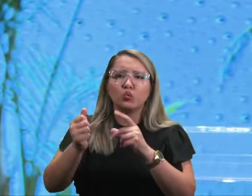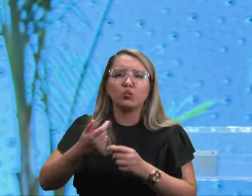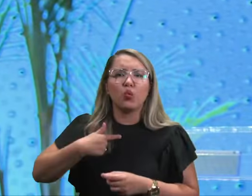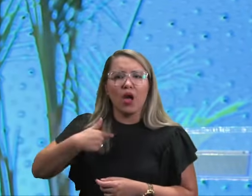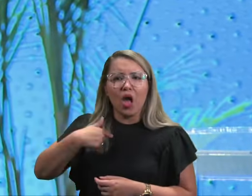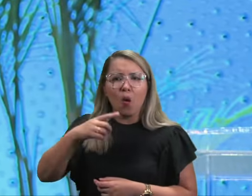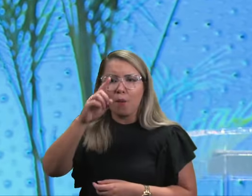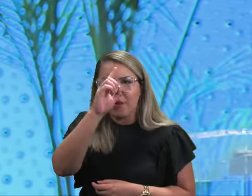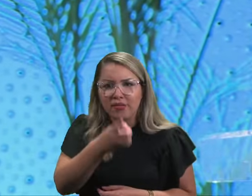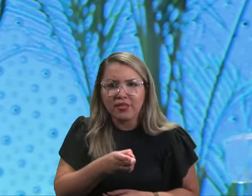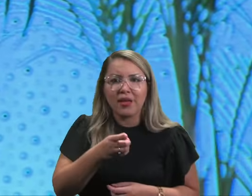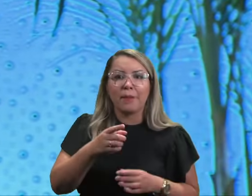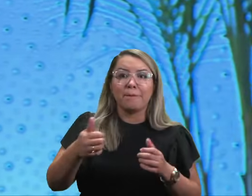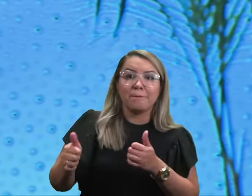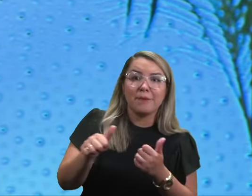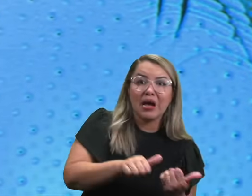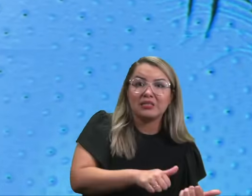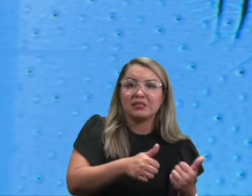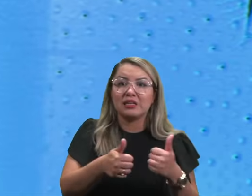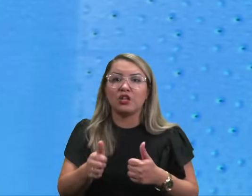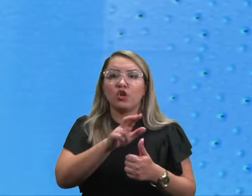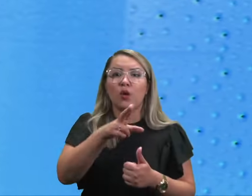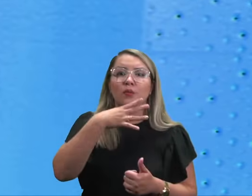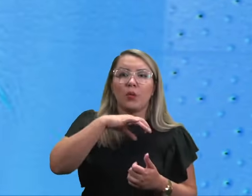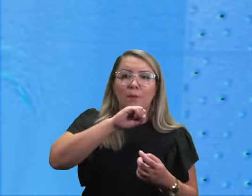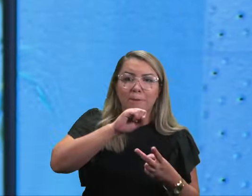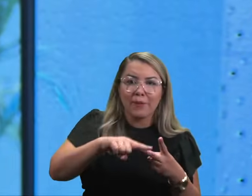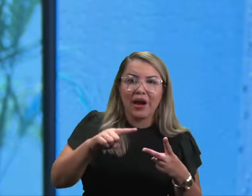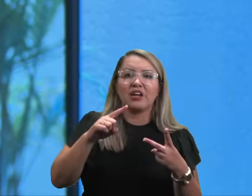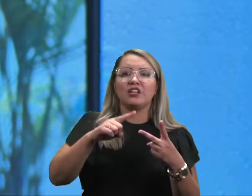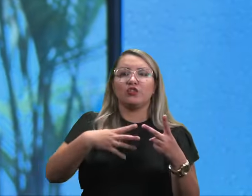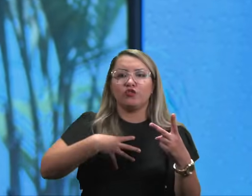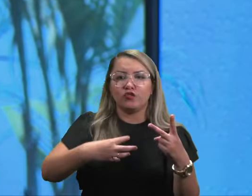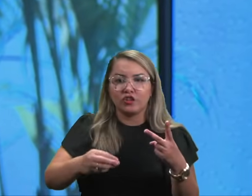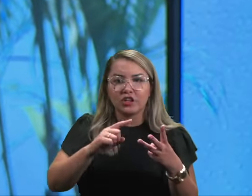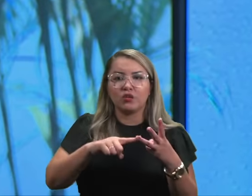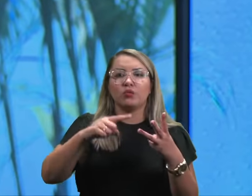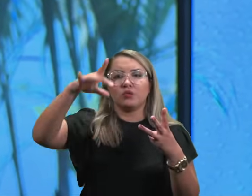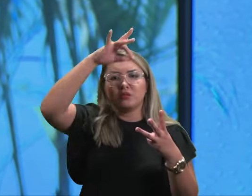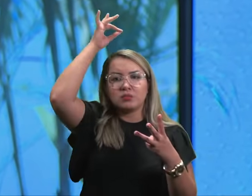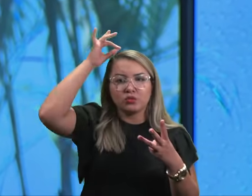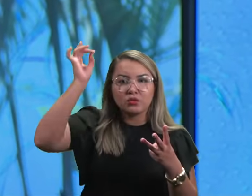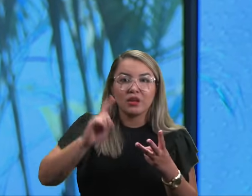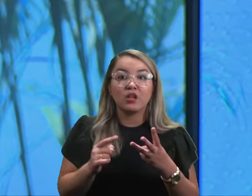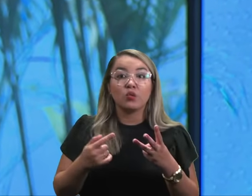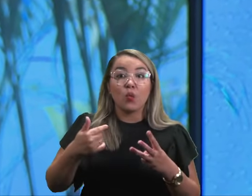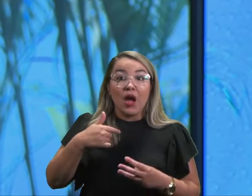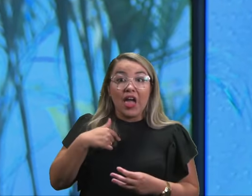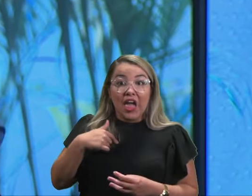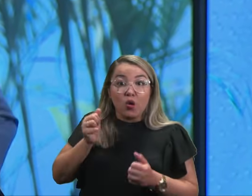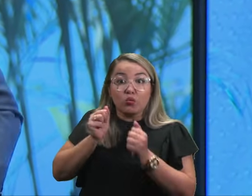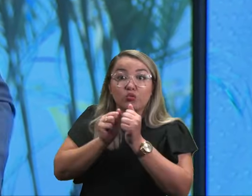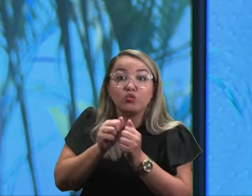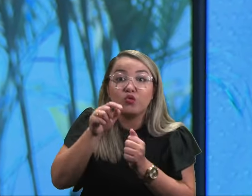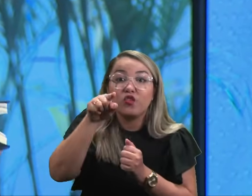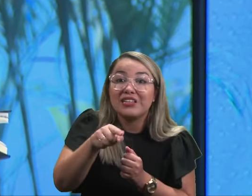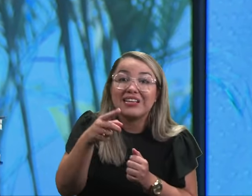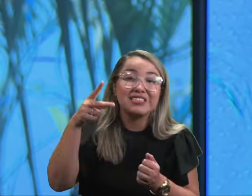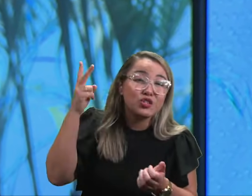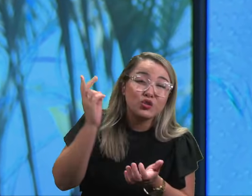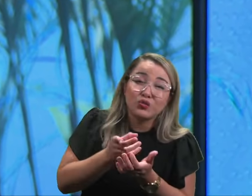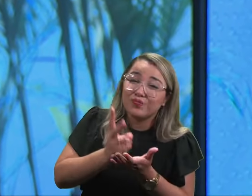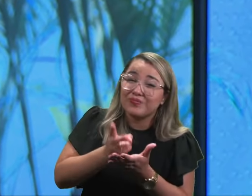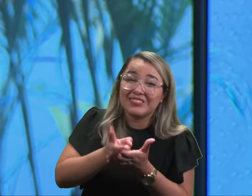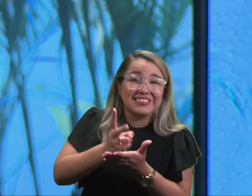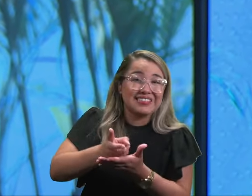ordenado, batizando-os em nome do Pai, do Filho e do Espírito Santo, e eis que eu estou com vocês todos os